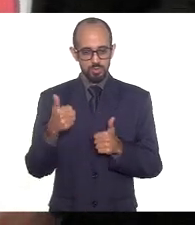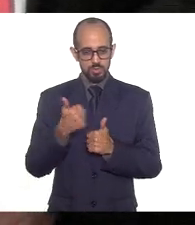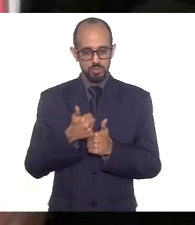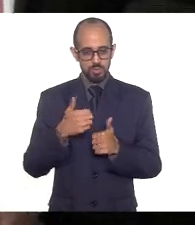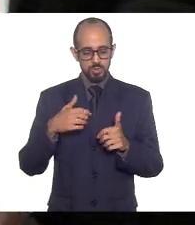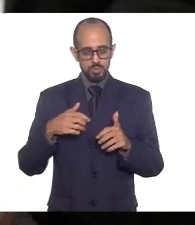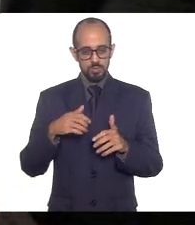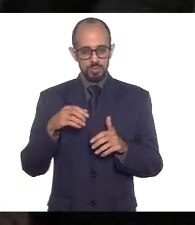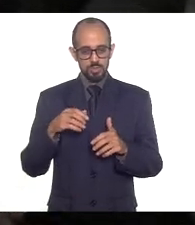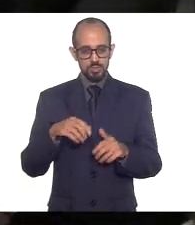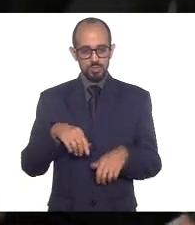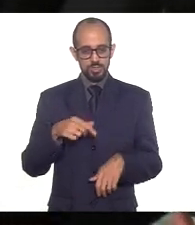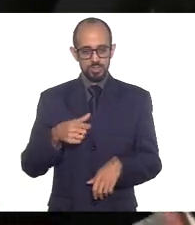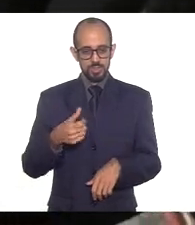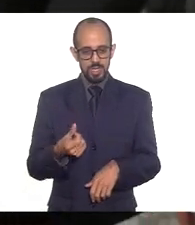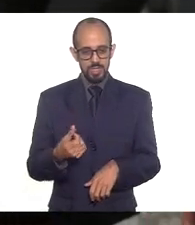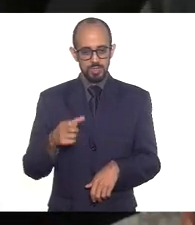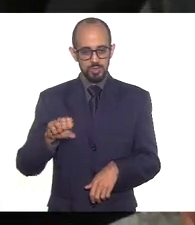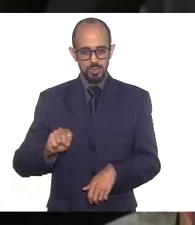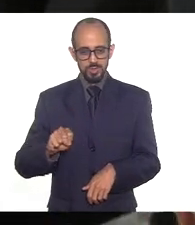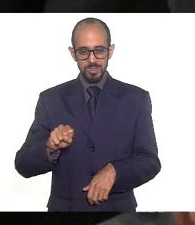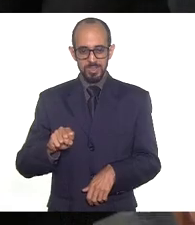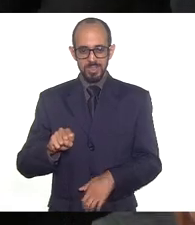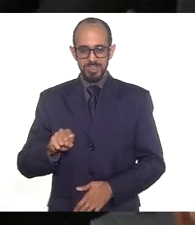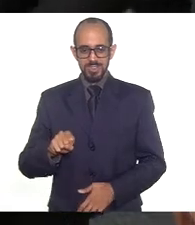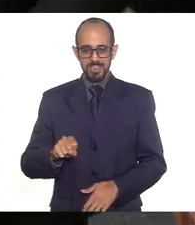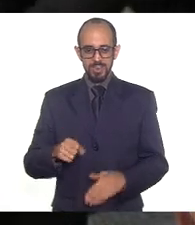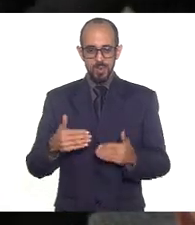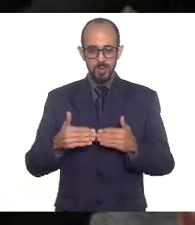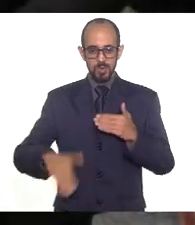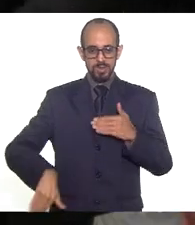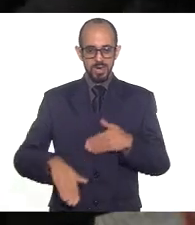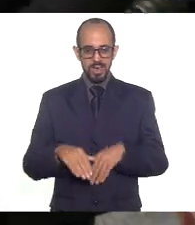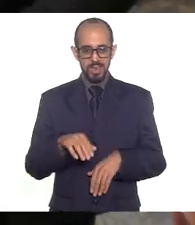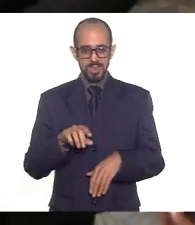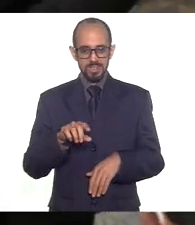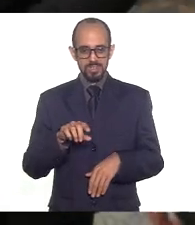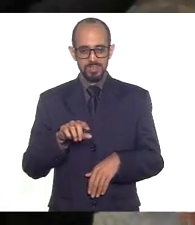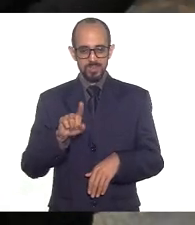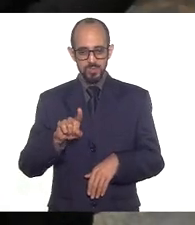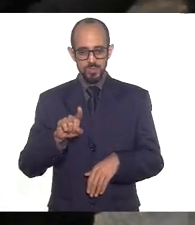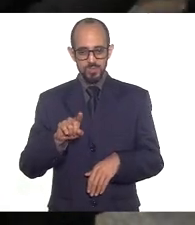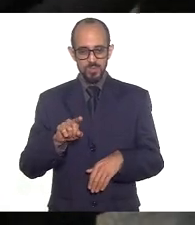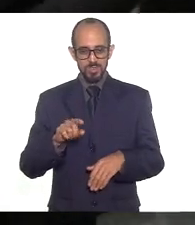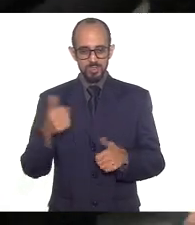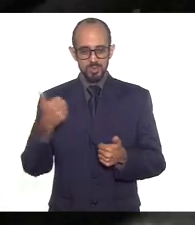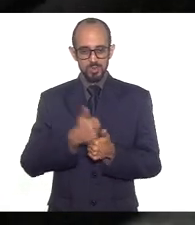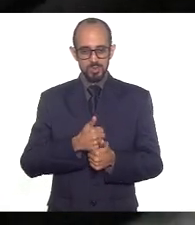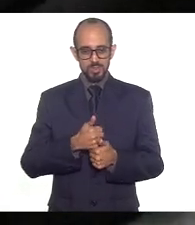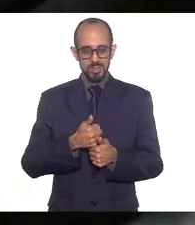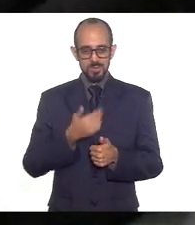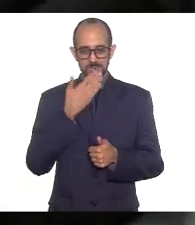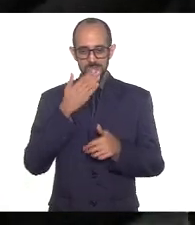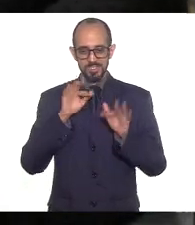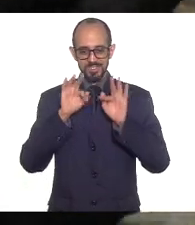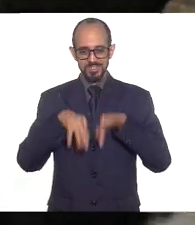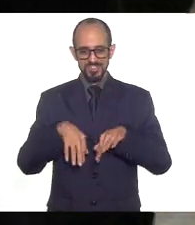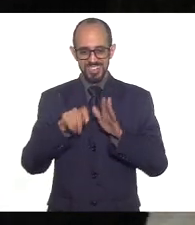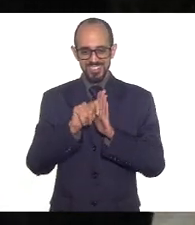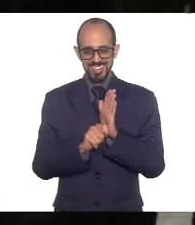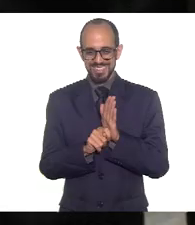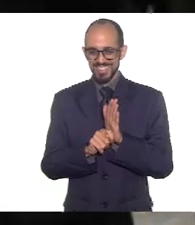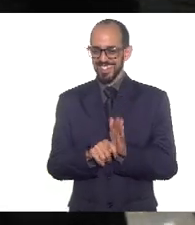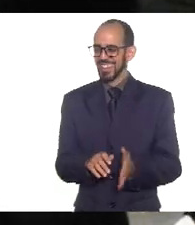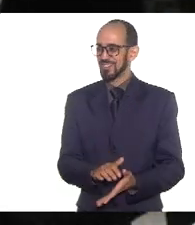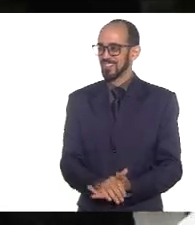cortina ativa as emendas seis e oito contrário as demais emendas concluindo o substitutivo e de forma final geração Qual é